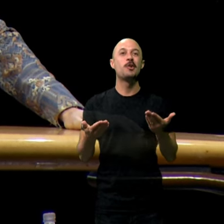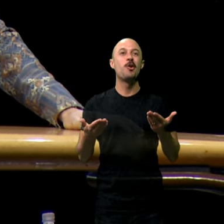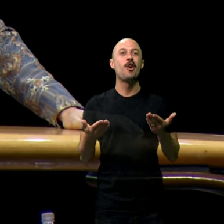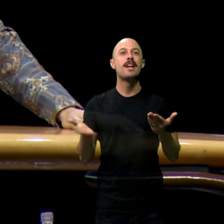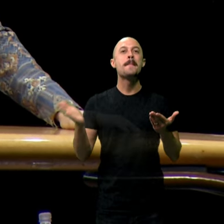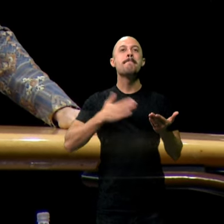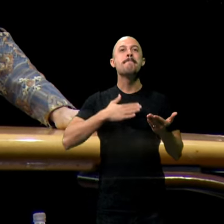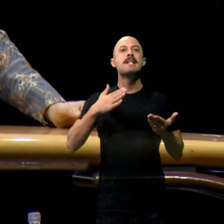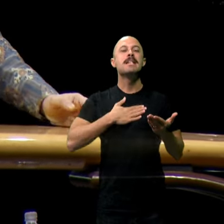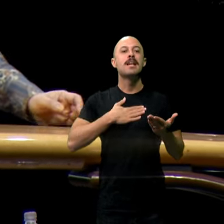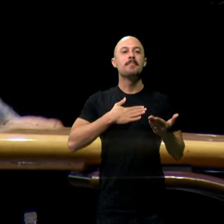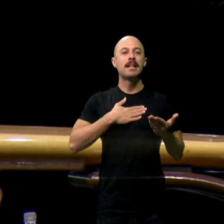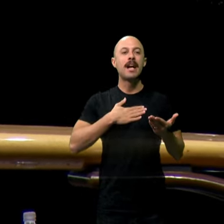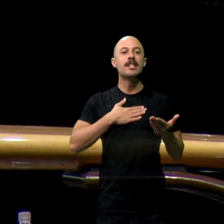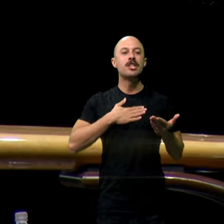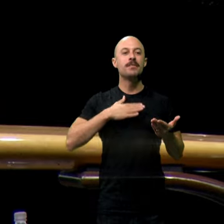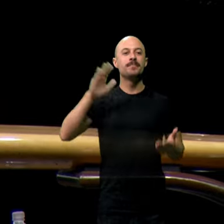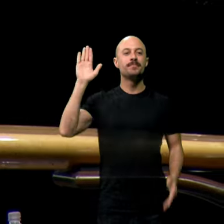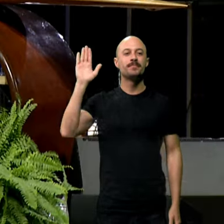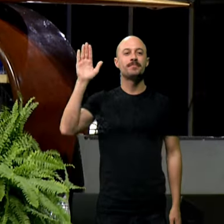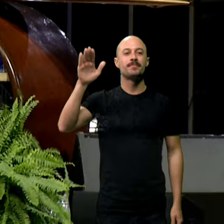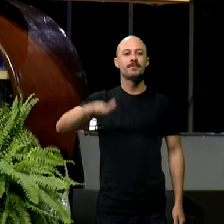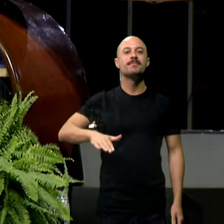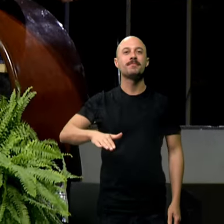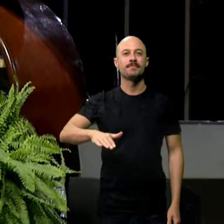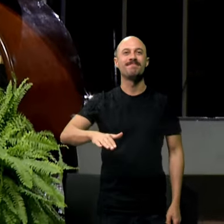Fale, esta é a minha tarde.